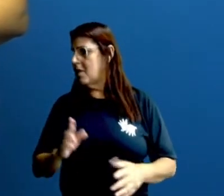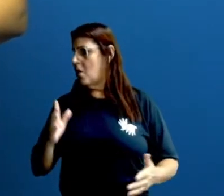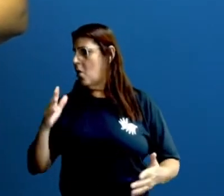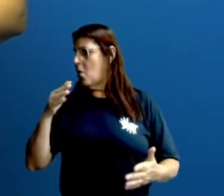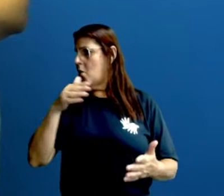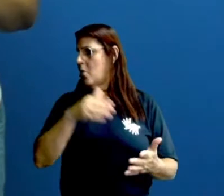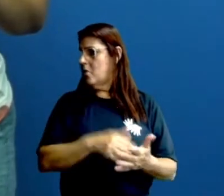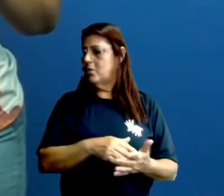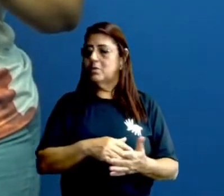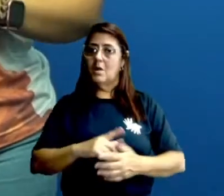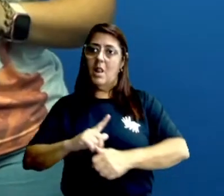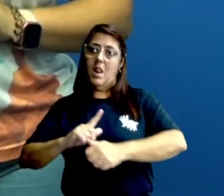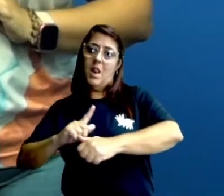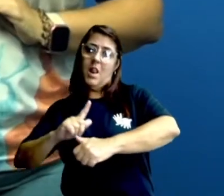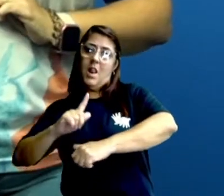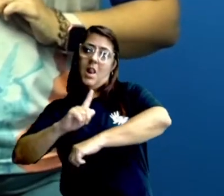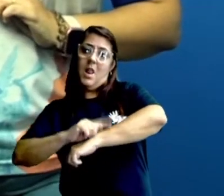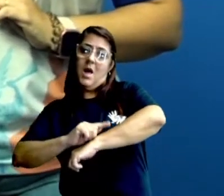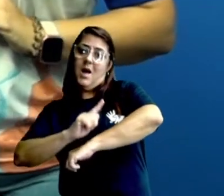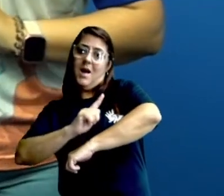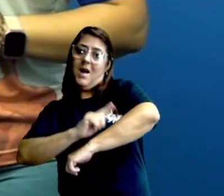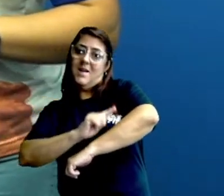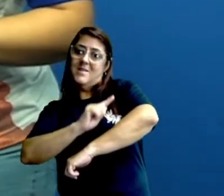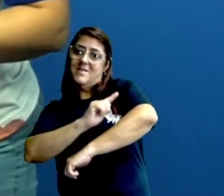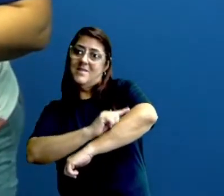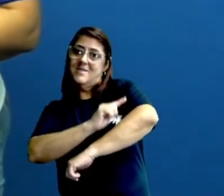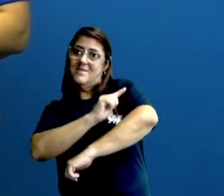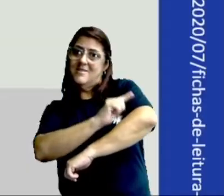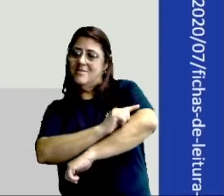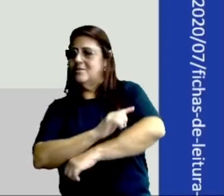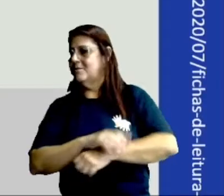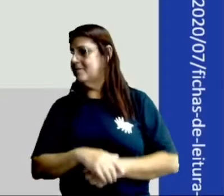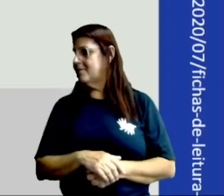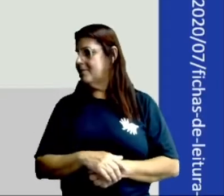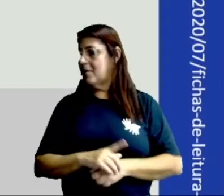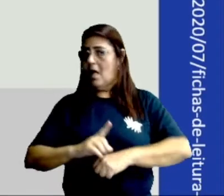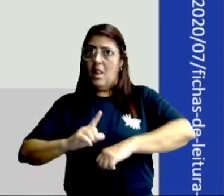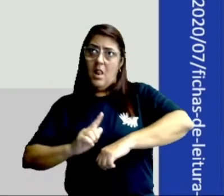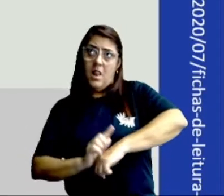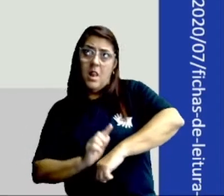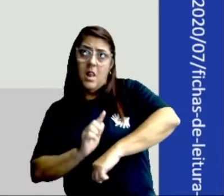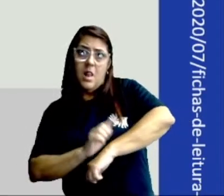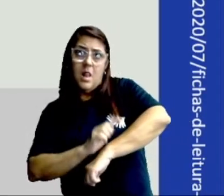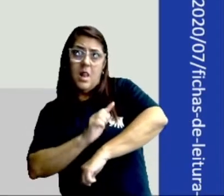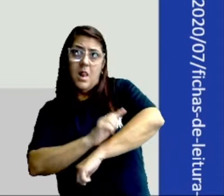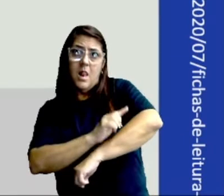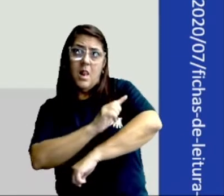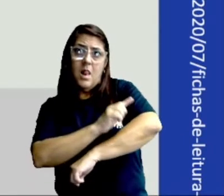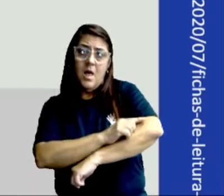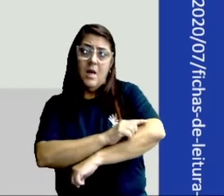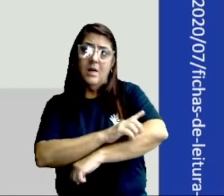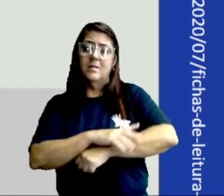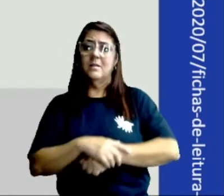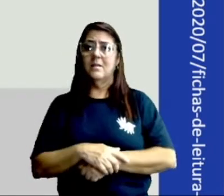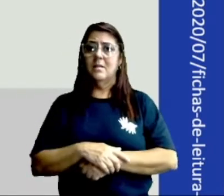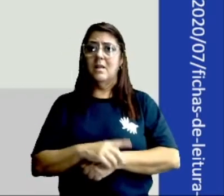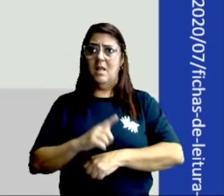último trava-língua da lagartixa, que é assim, ó, largatia,